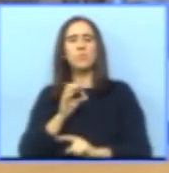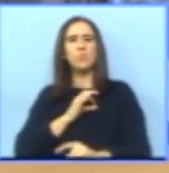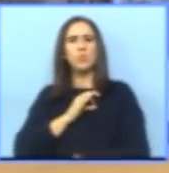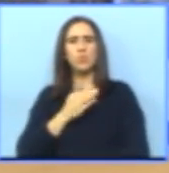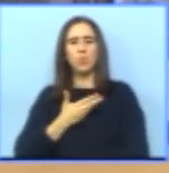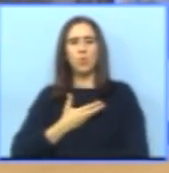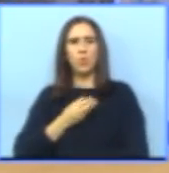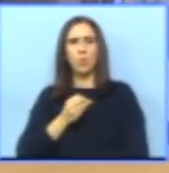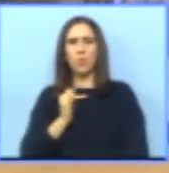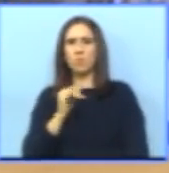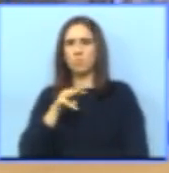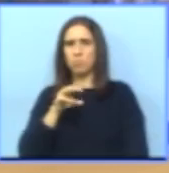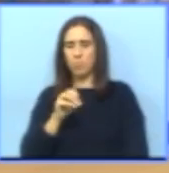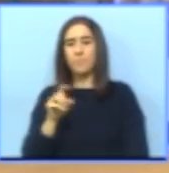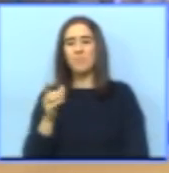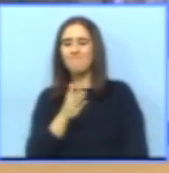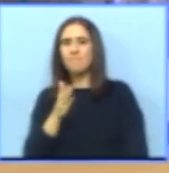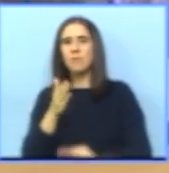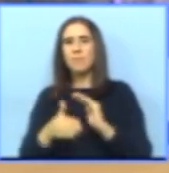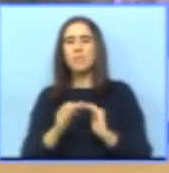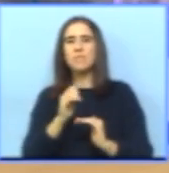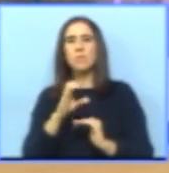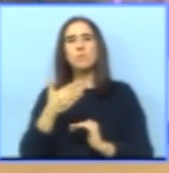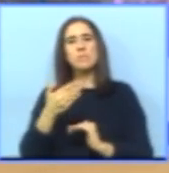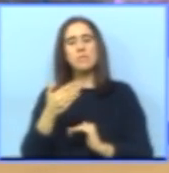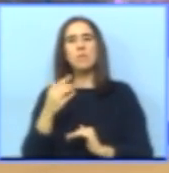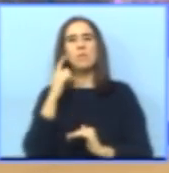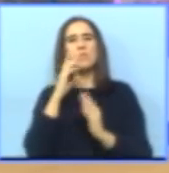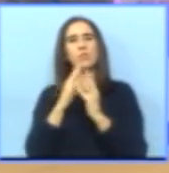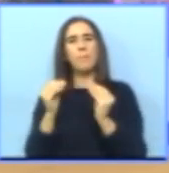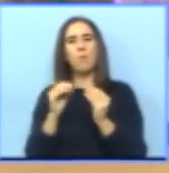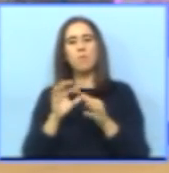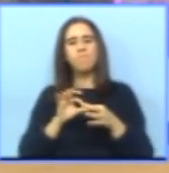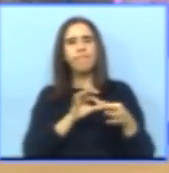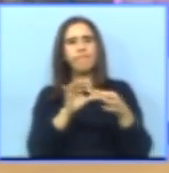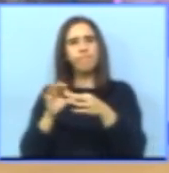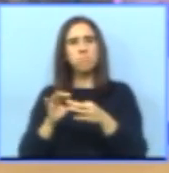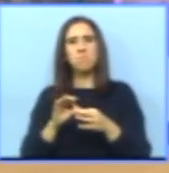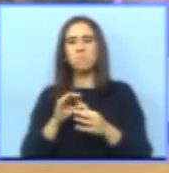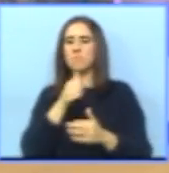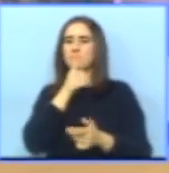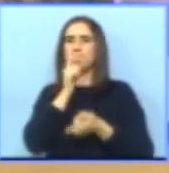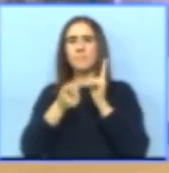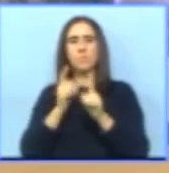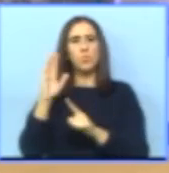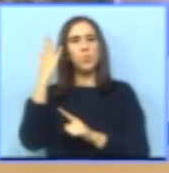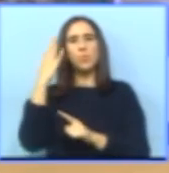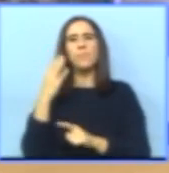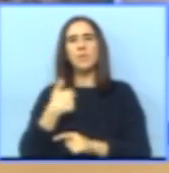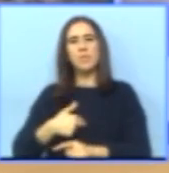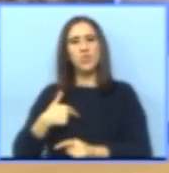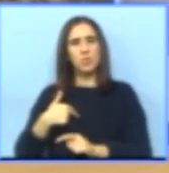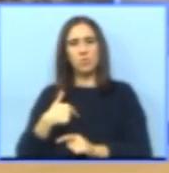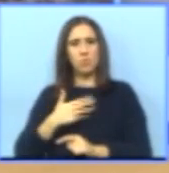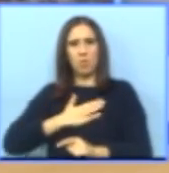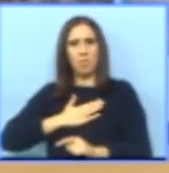a certa altura, no início do século XVII, há uma unificação do Japão e digamos, o dirigente máximo é hostil aos cristãos. E o que é que vai acontecer? E